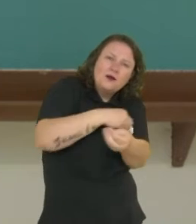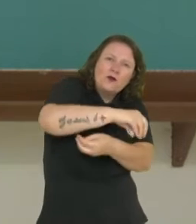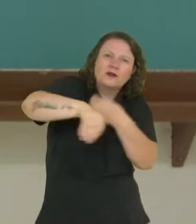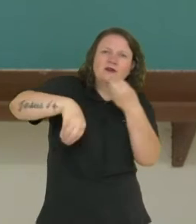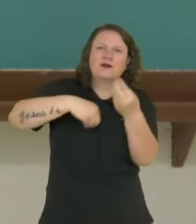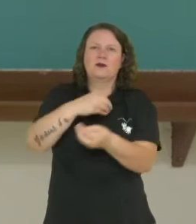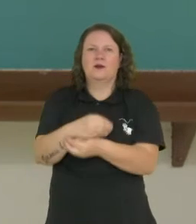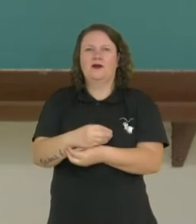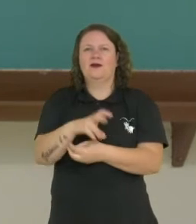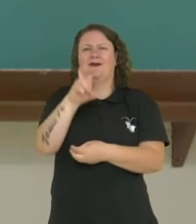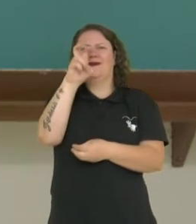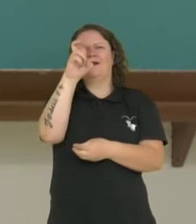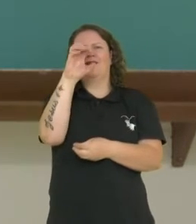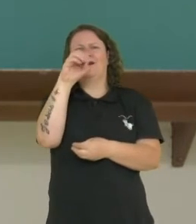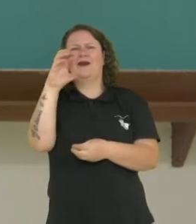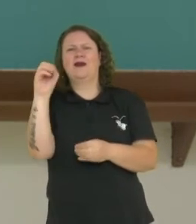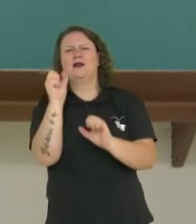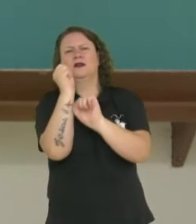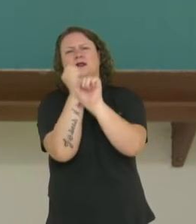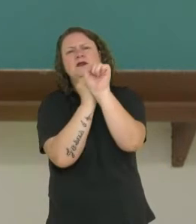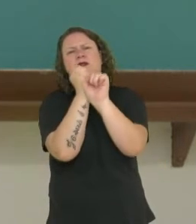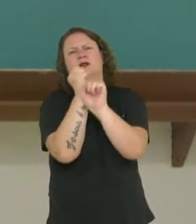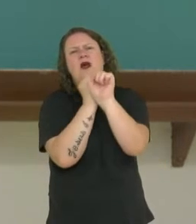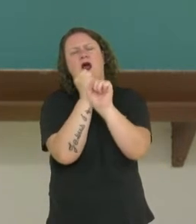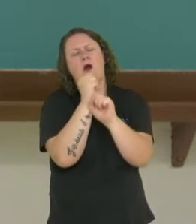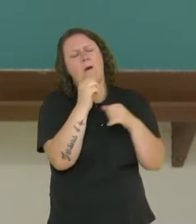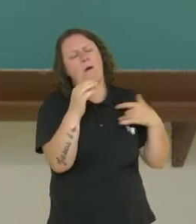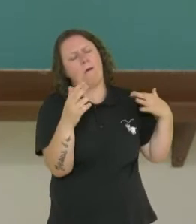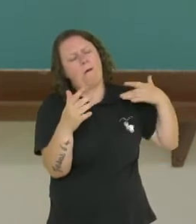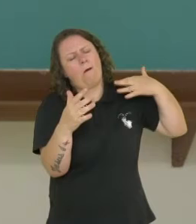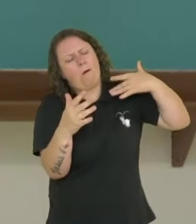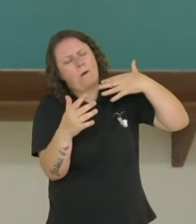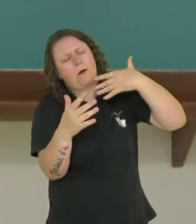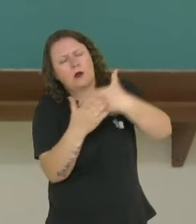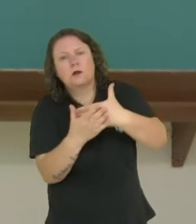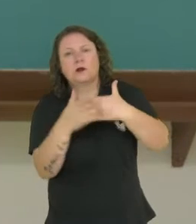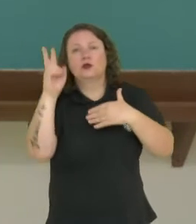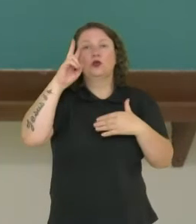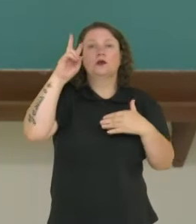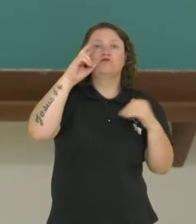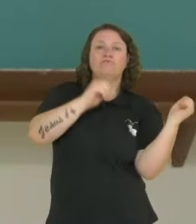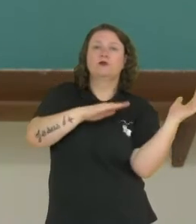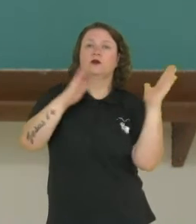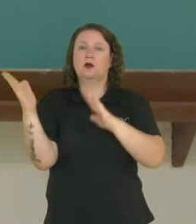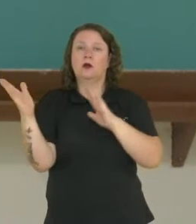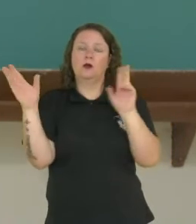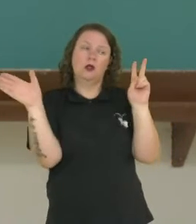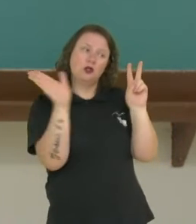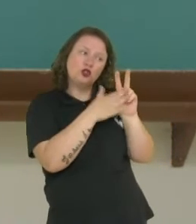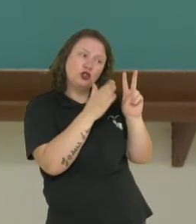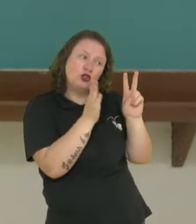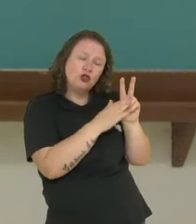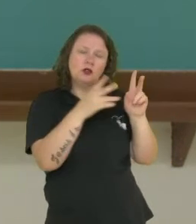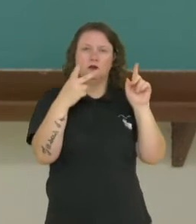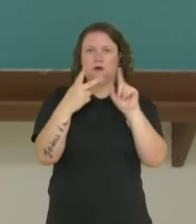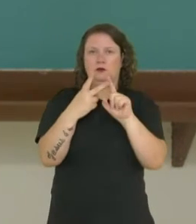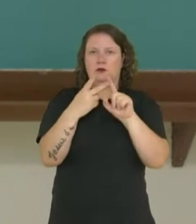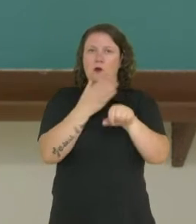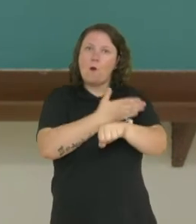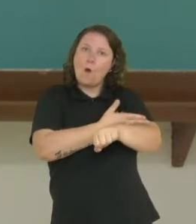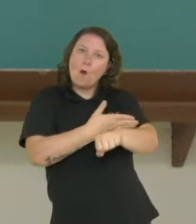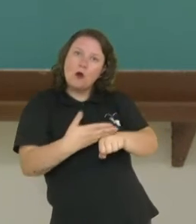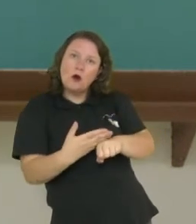de 500 anos de história, entre a população indígena, a população branca, né, os europeus que imigraram para cá,